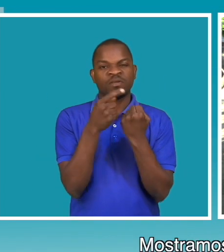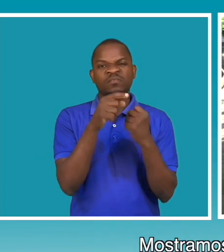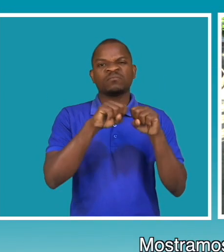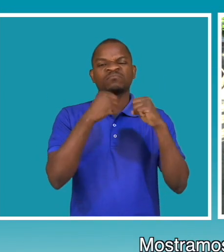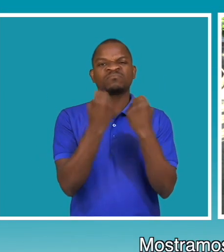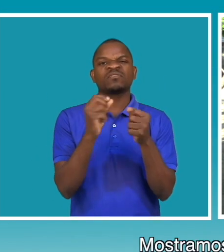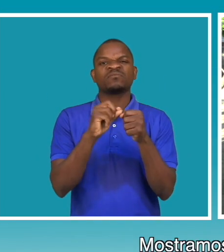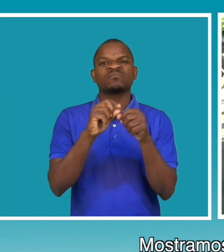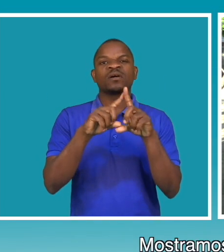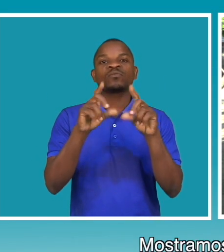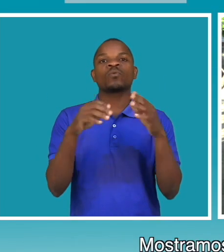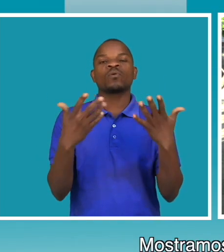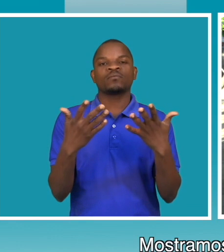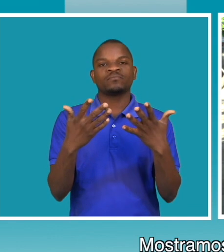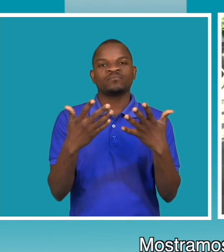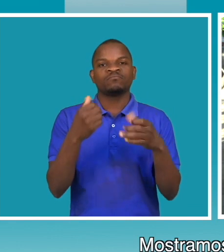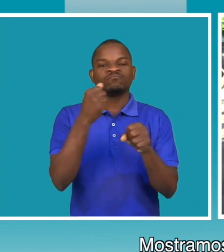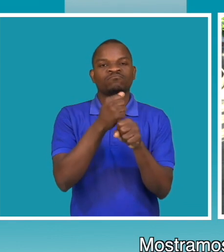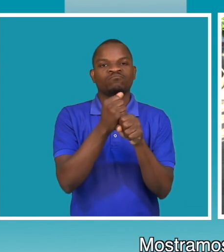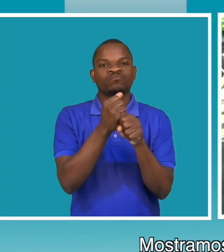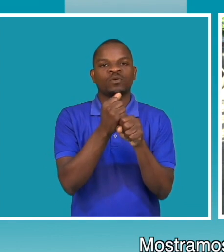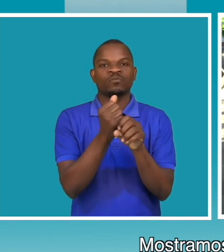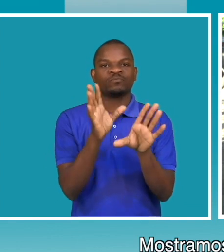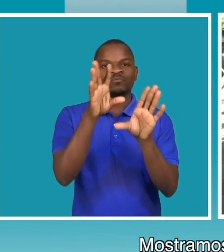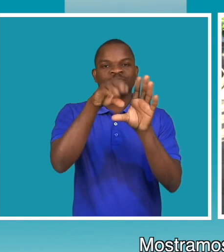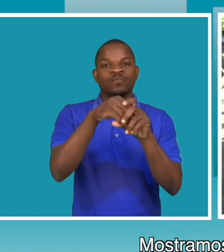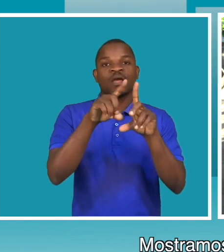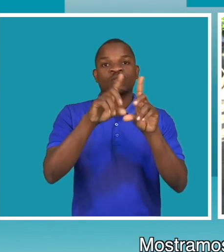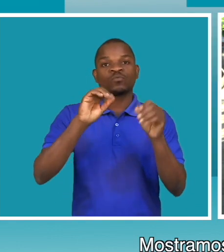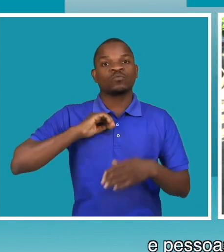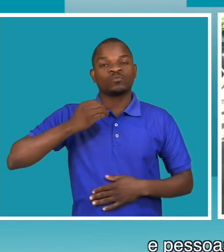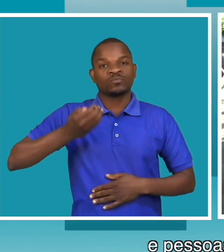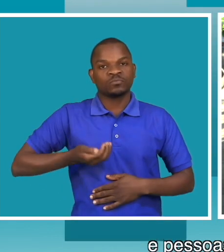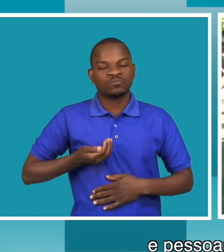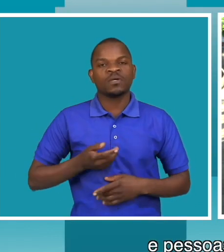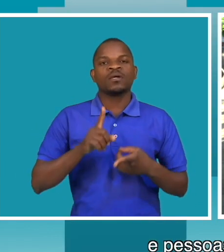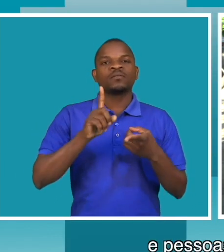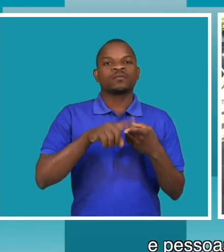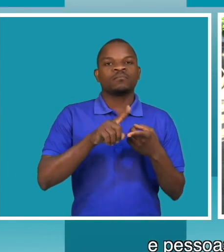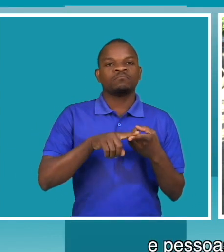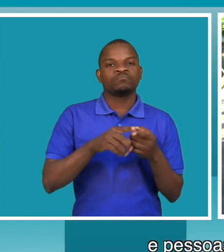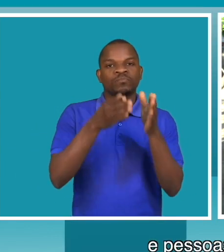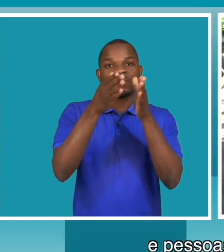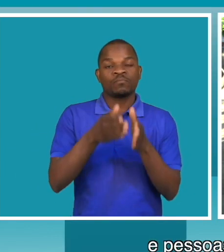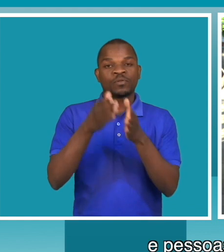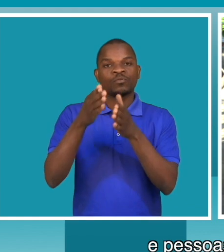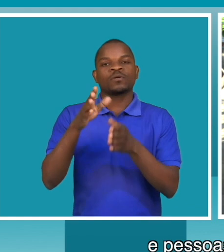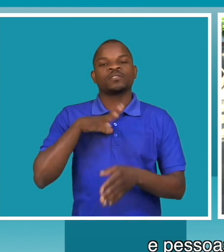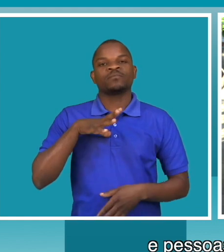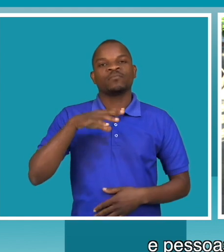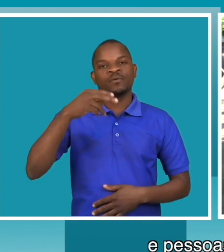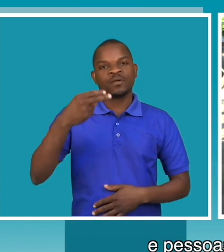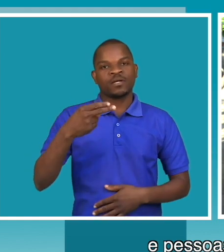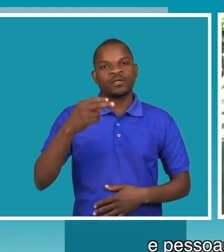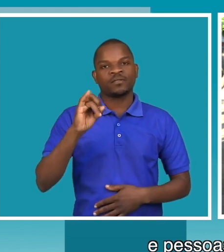Ixikang, que tem desenvolvido trabalhos ligados às mulheres, não só de pessoas vivendo com HIV